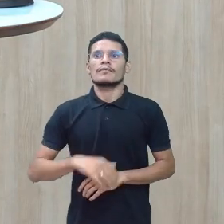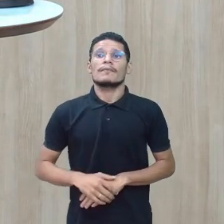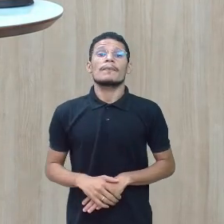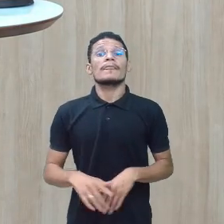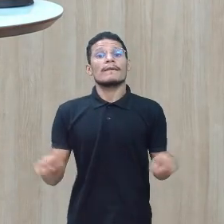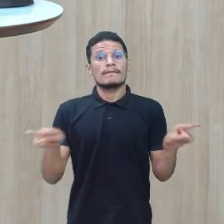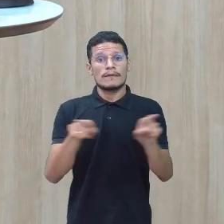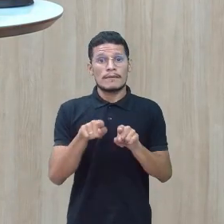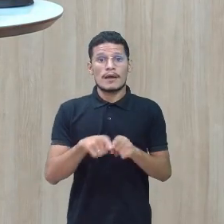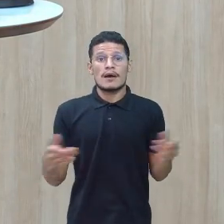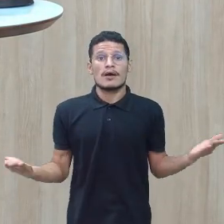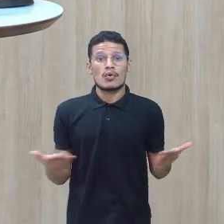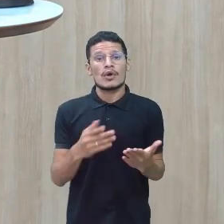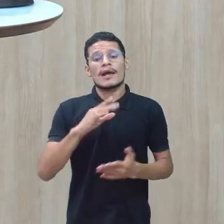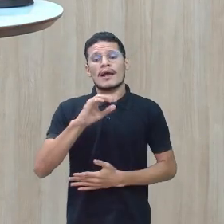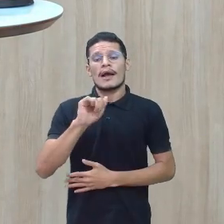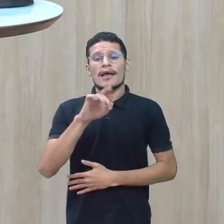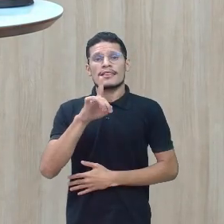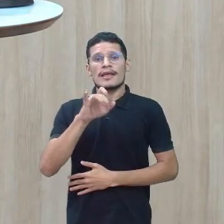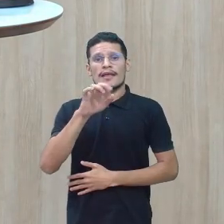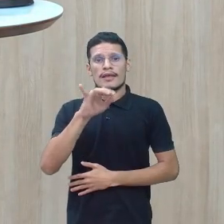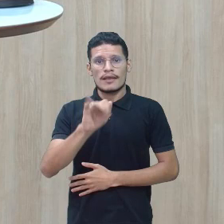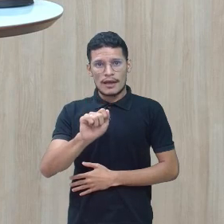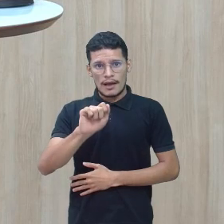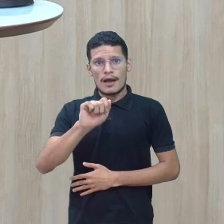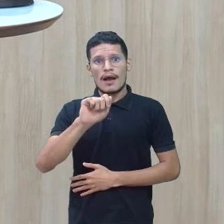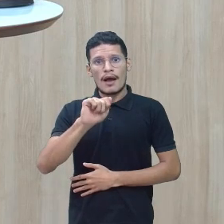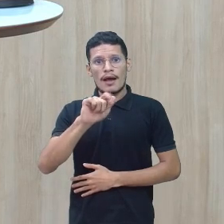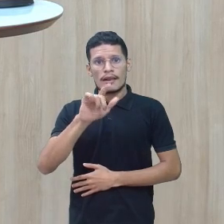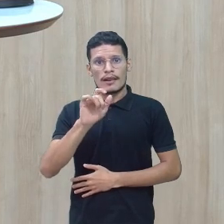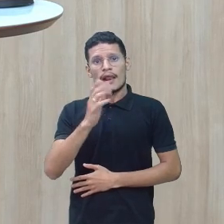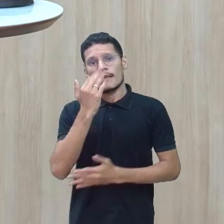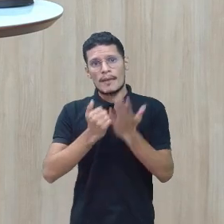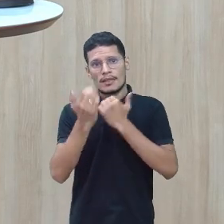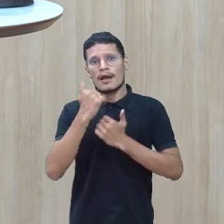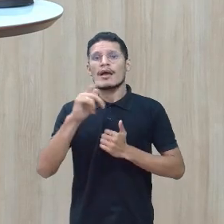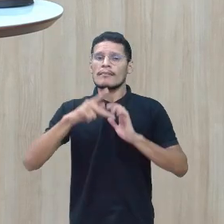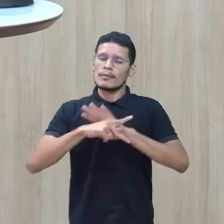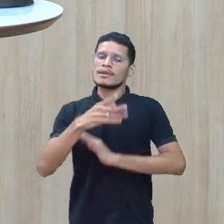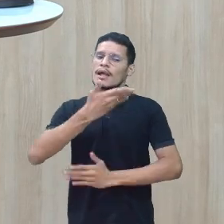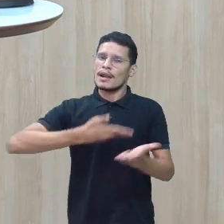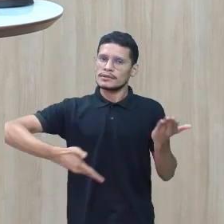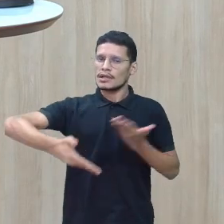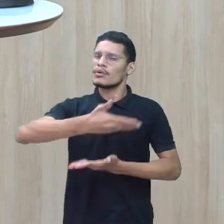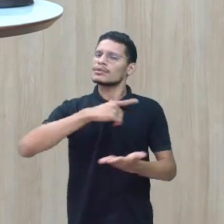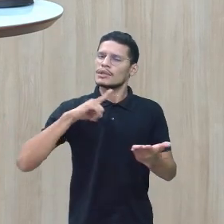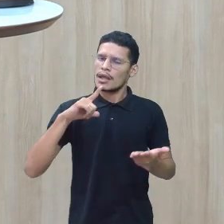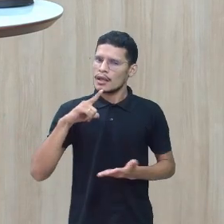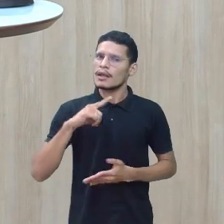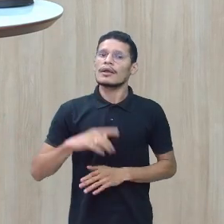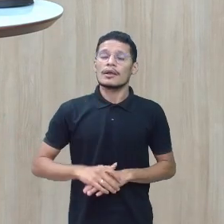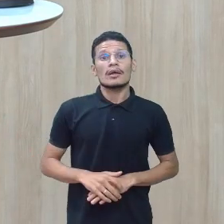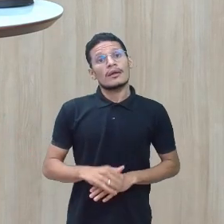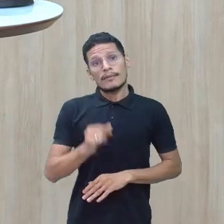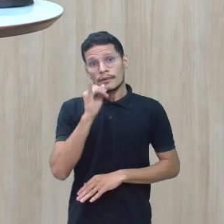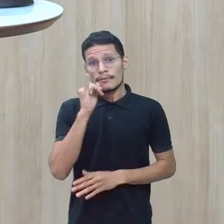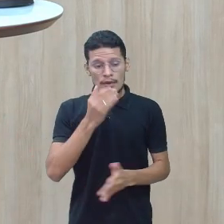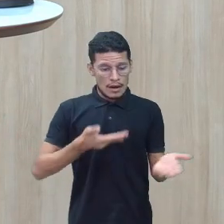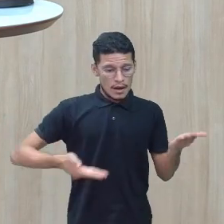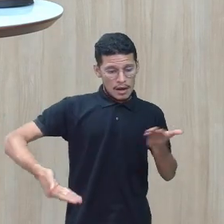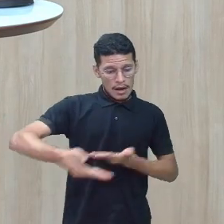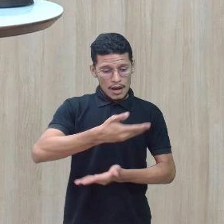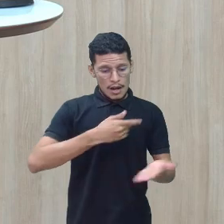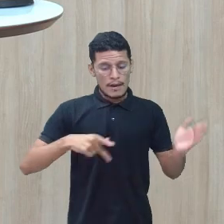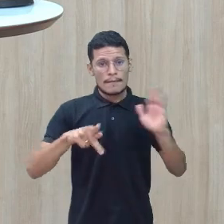E aqui vamos ver o que é uma cadeia alimentar. É toda uma interação, a gente vai ver que é uma interação com o meio